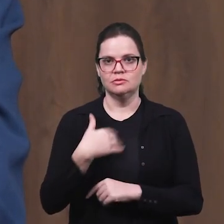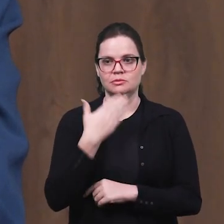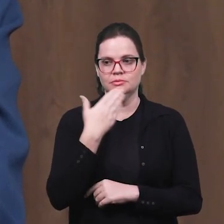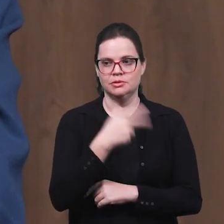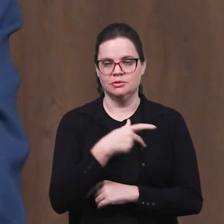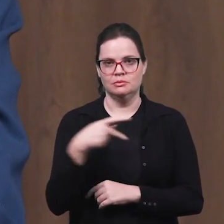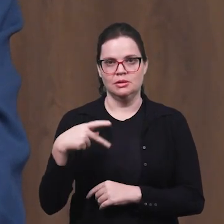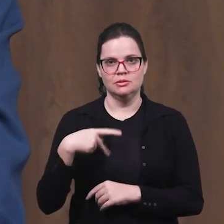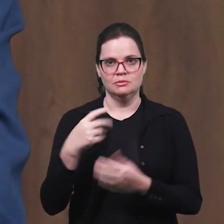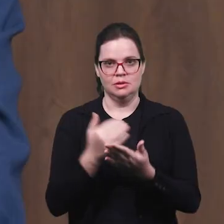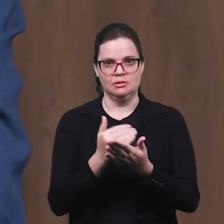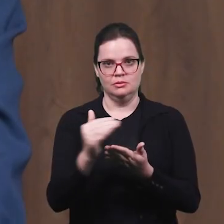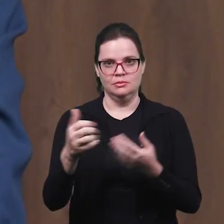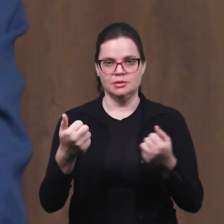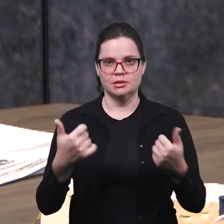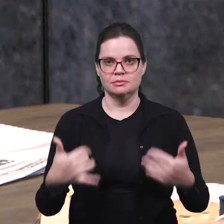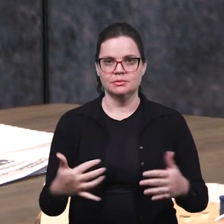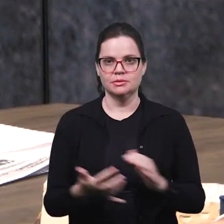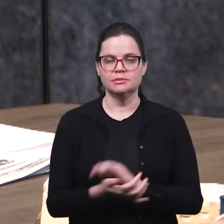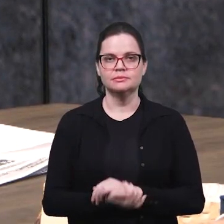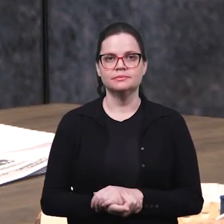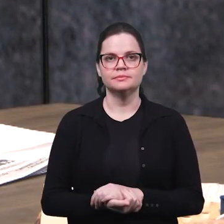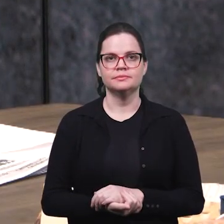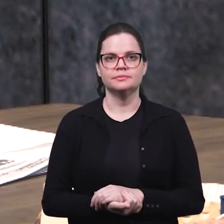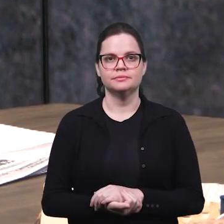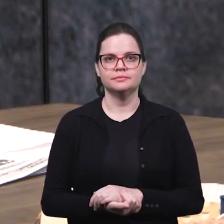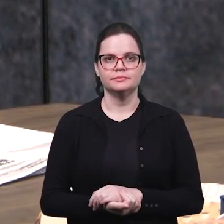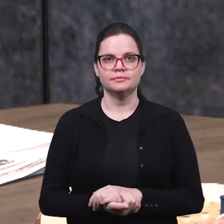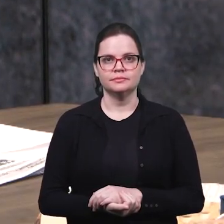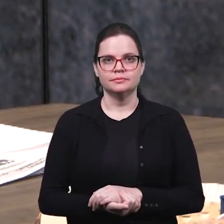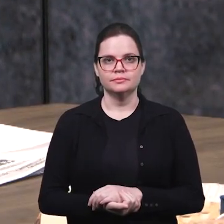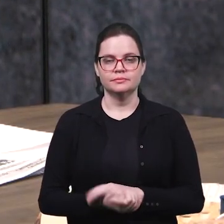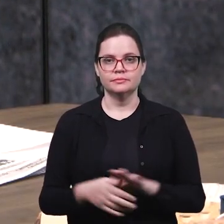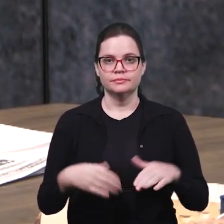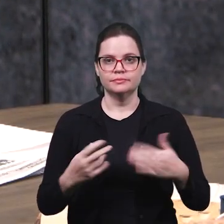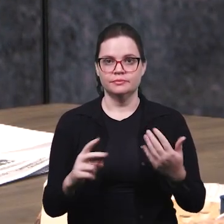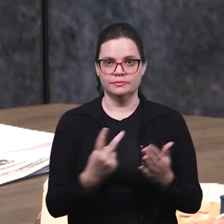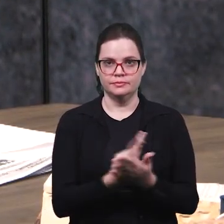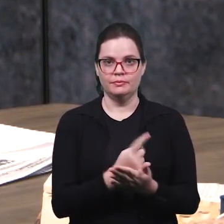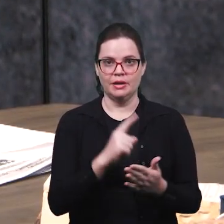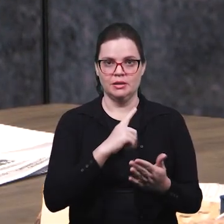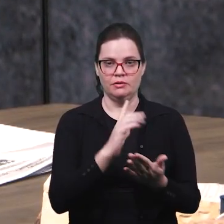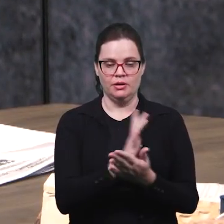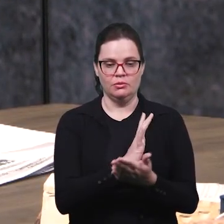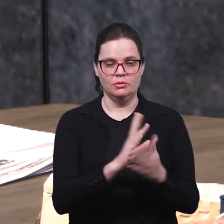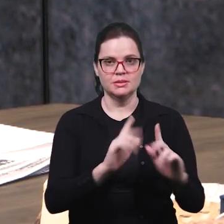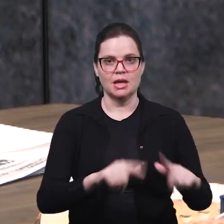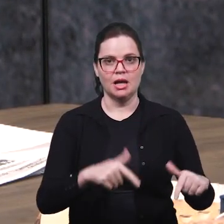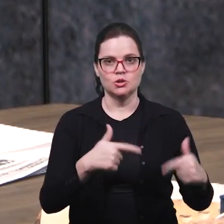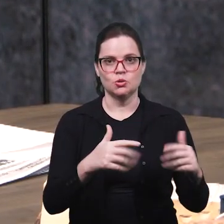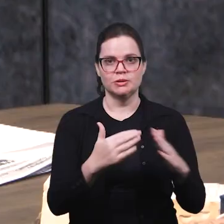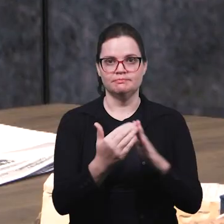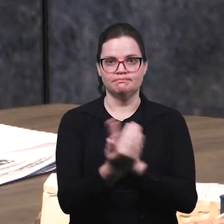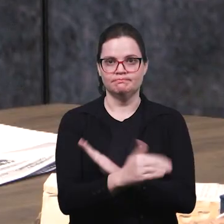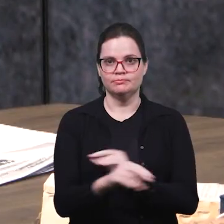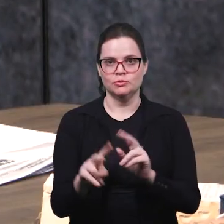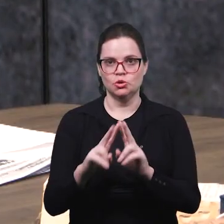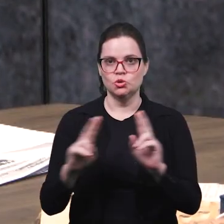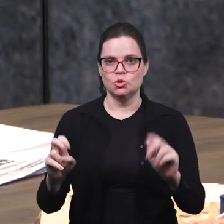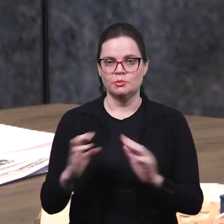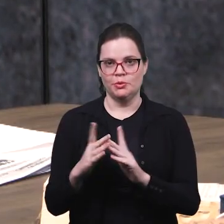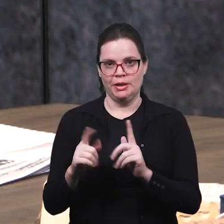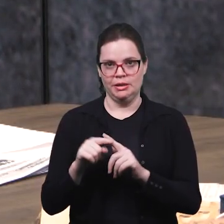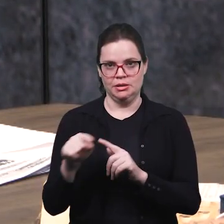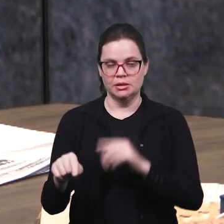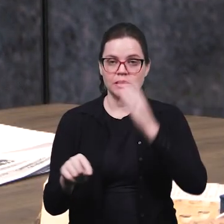na apresentação do programa. Meus amados irmãos, os movimentos divergentes consistem em linhas de